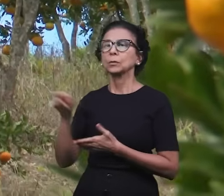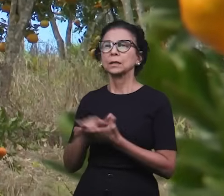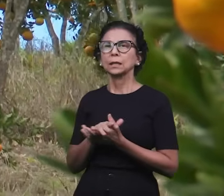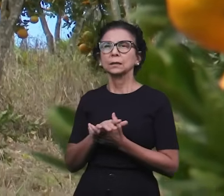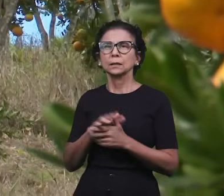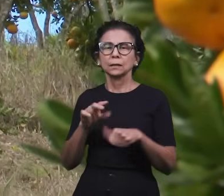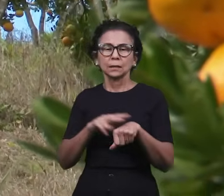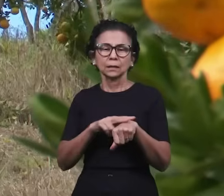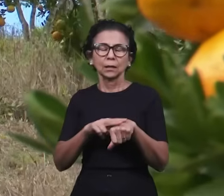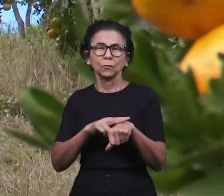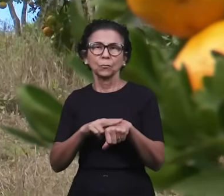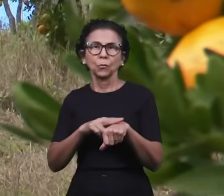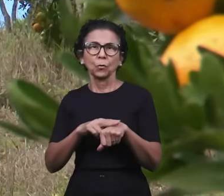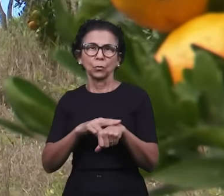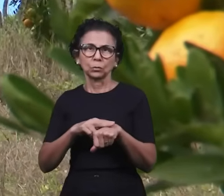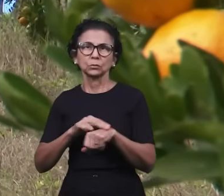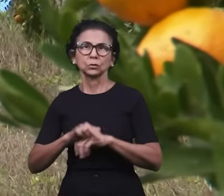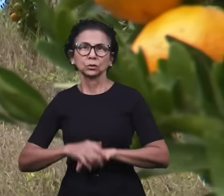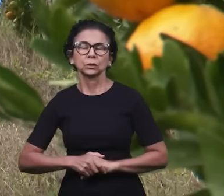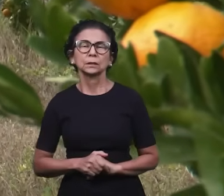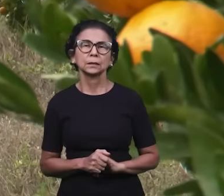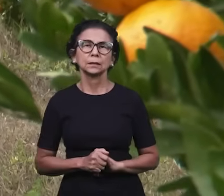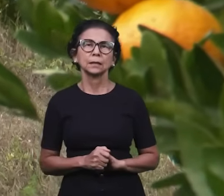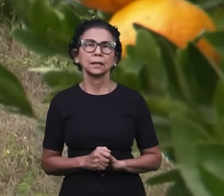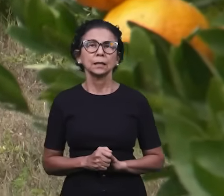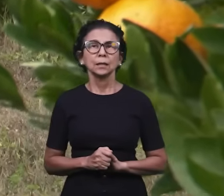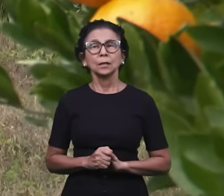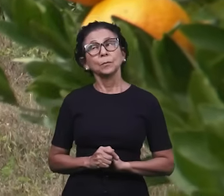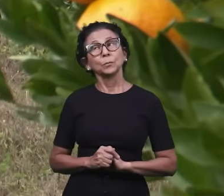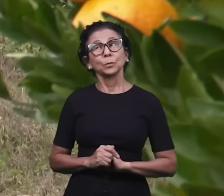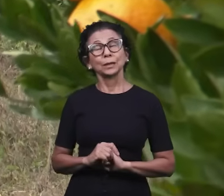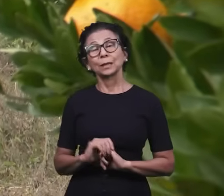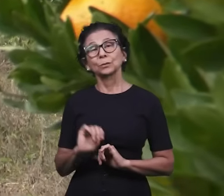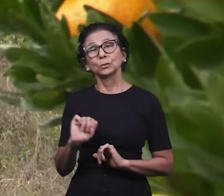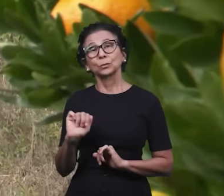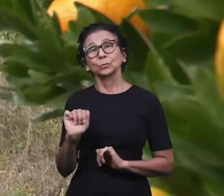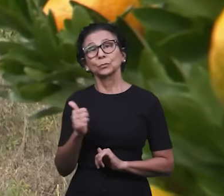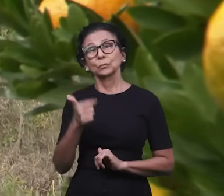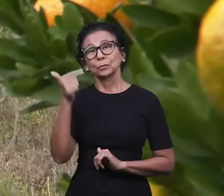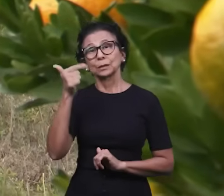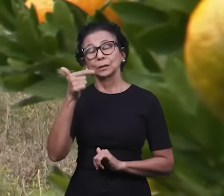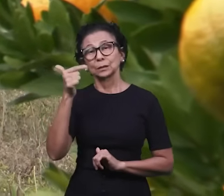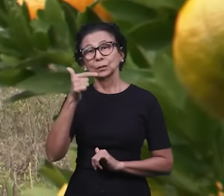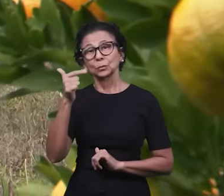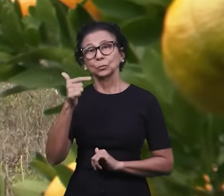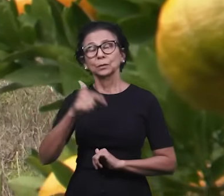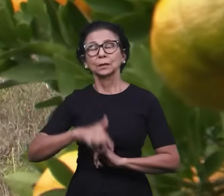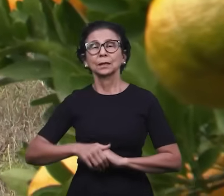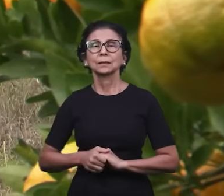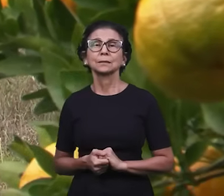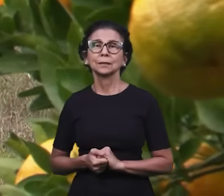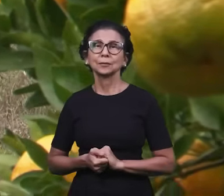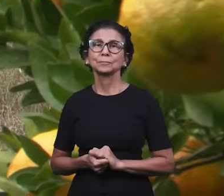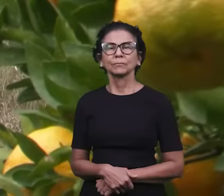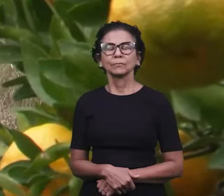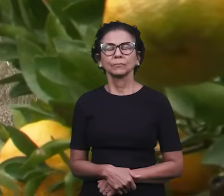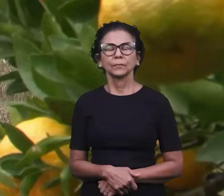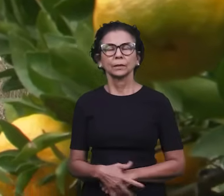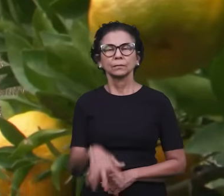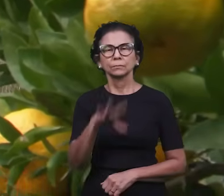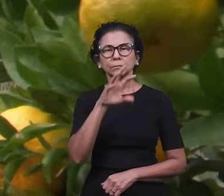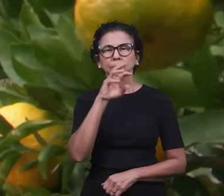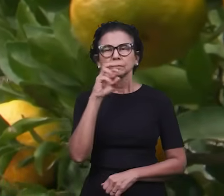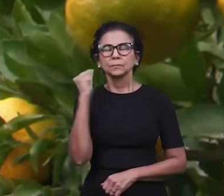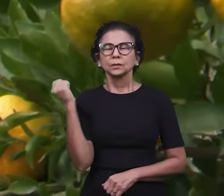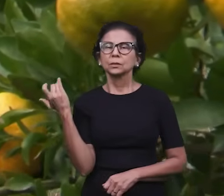está verdosa ainda que foi da segunda florada, por causa do clima. Além das floradas desigual que a gente teve esse ano, a